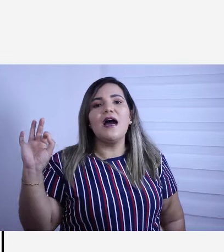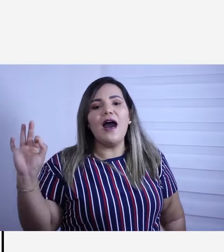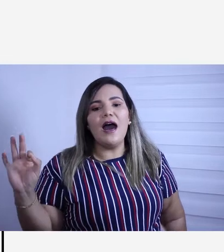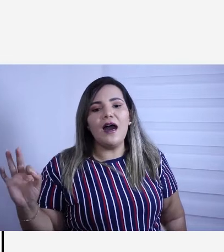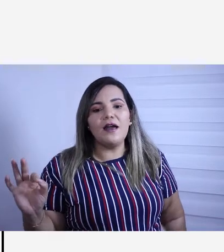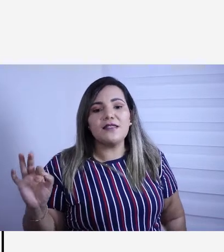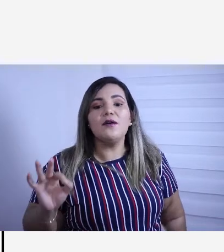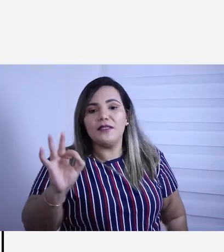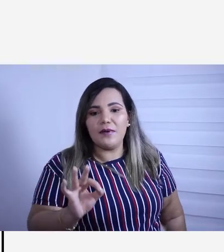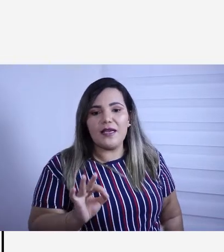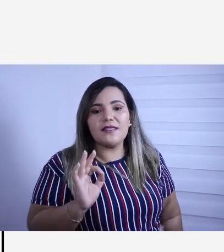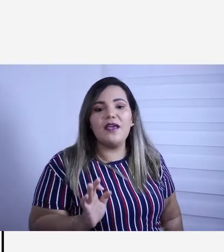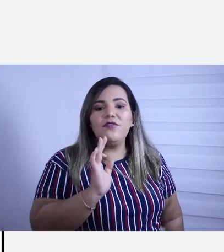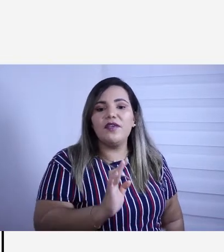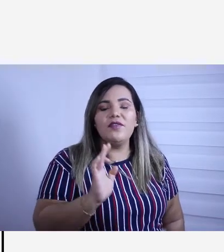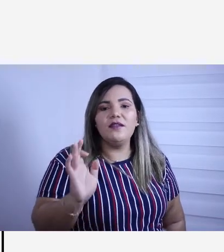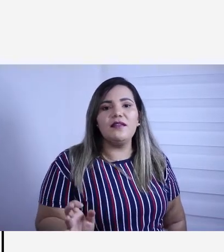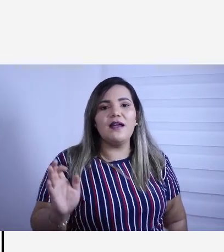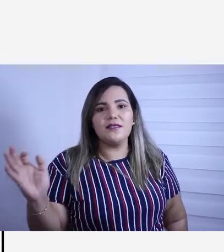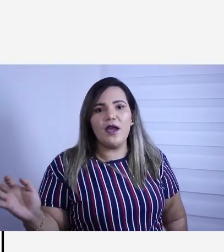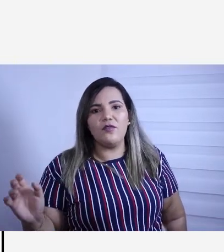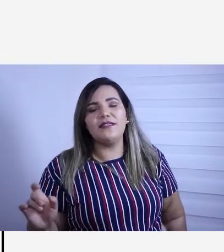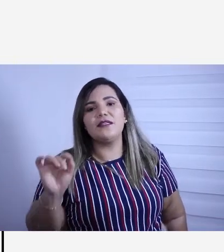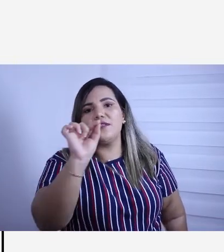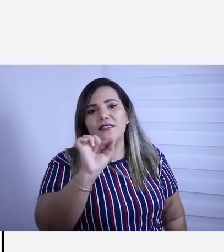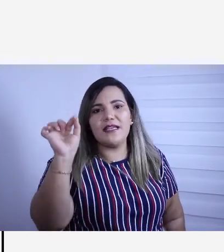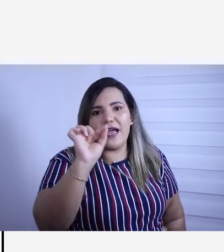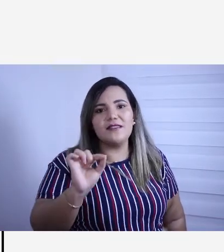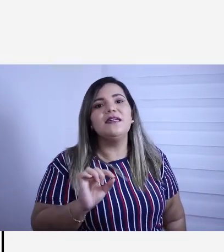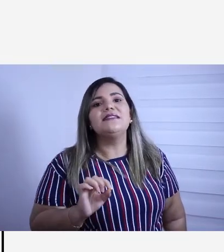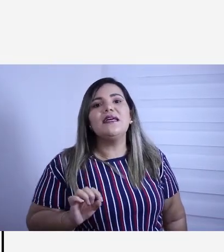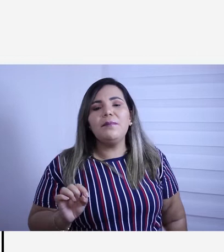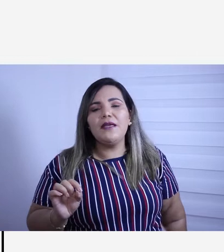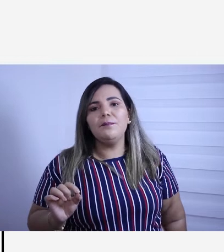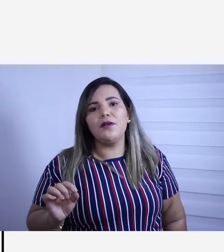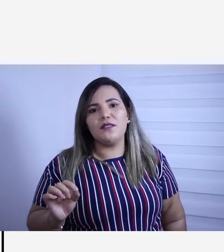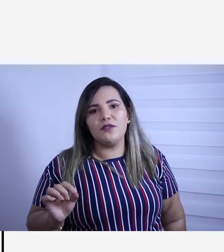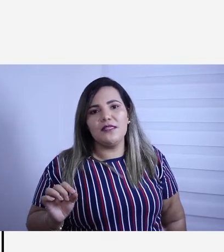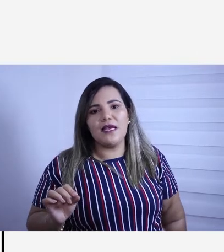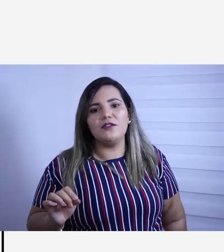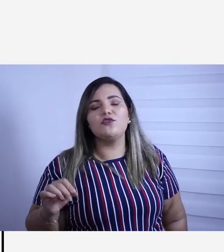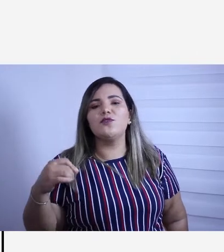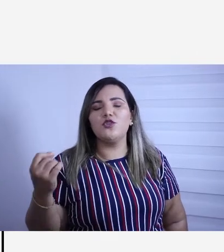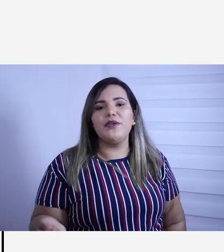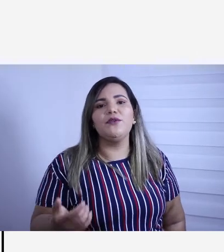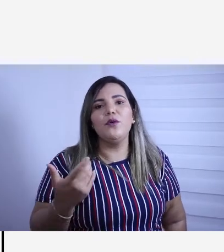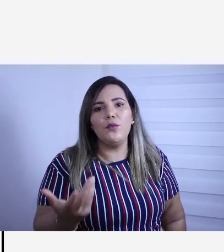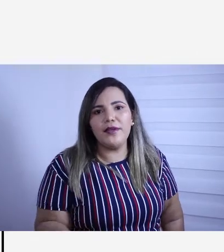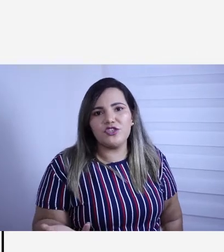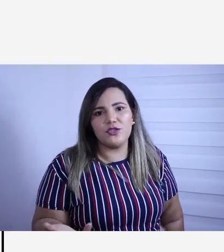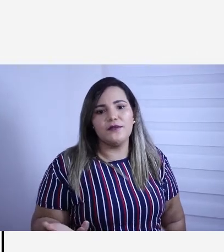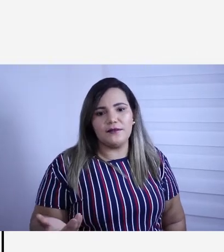elefantes a são animais que vivem na selva então esse data também pode ser utilizado